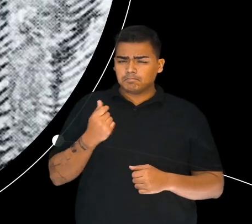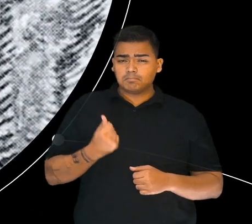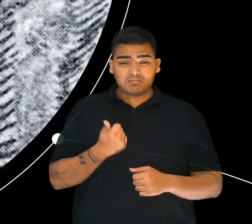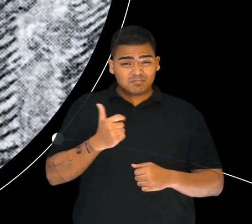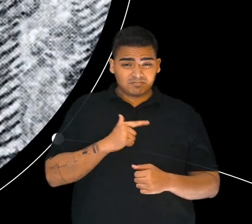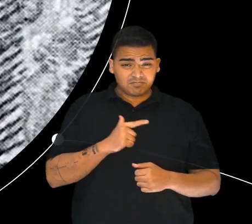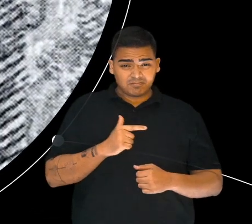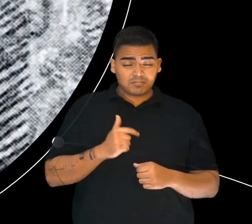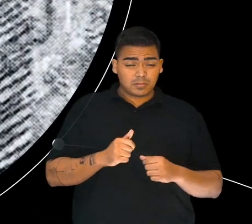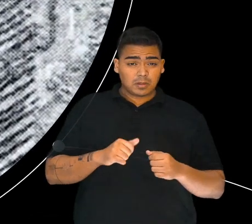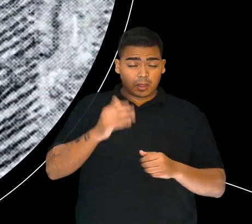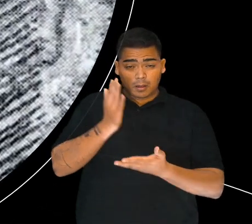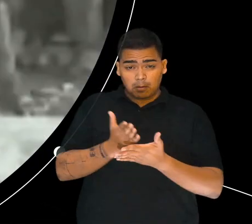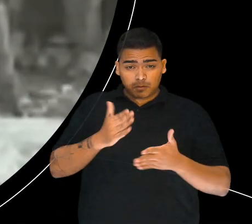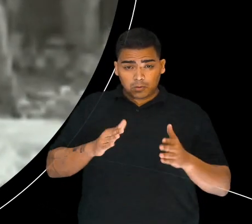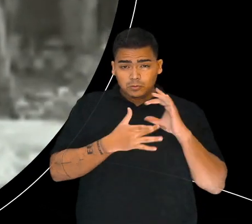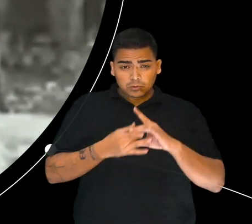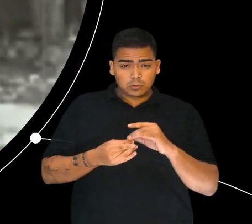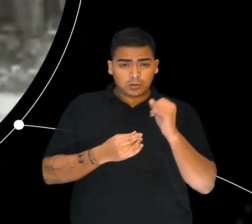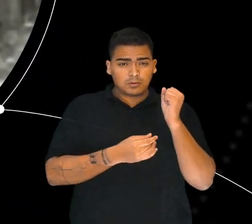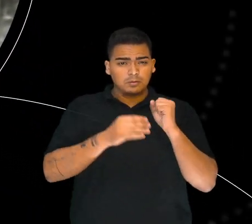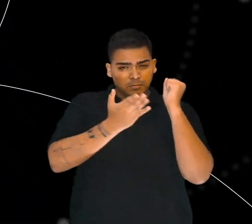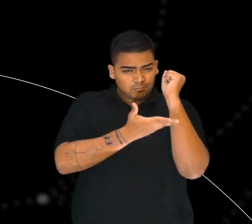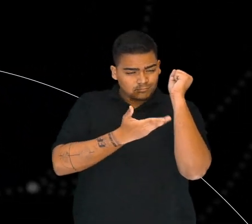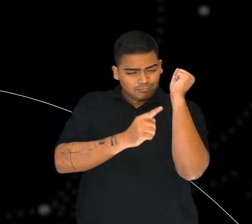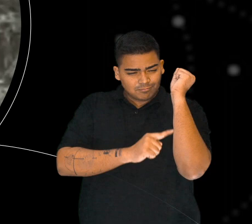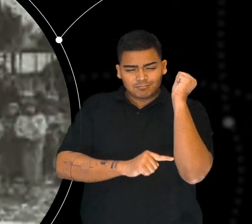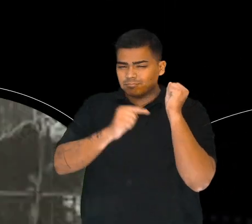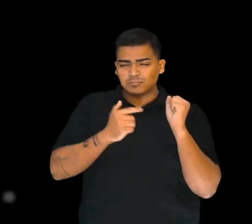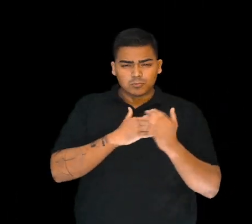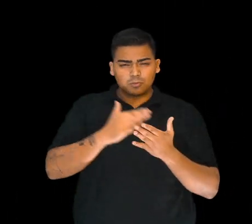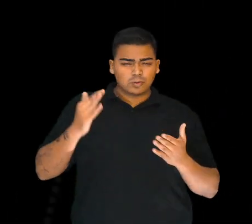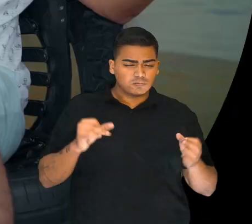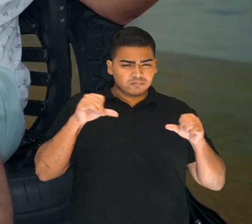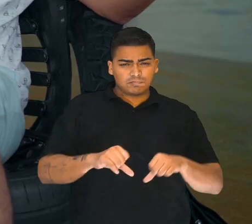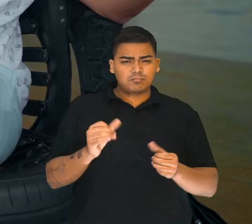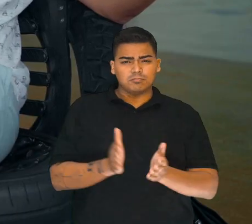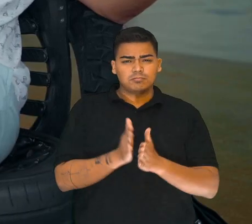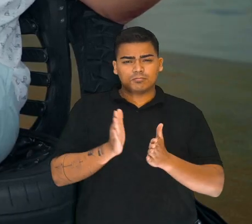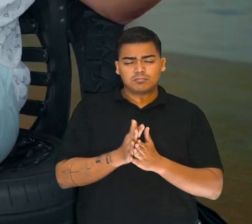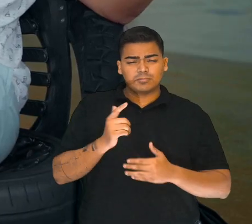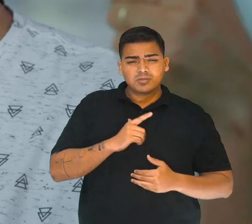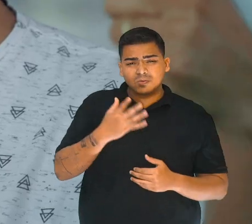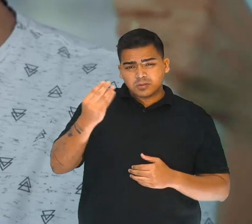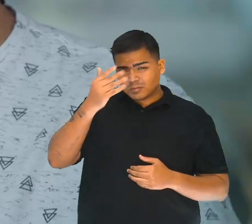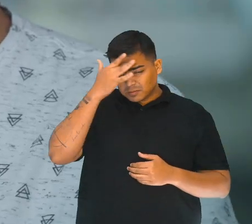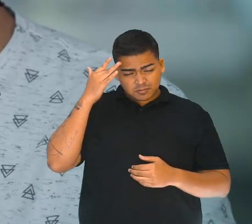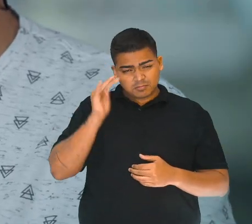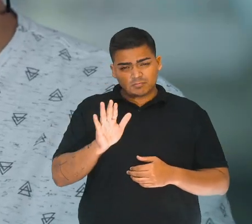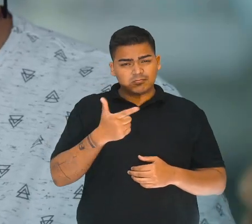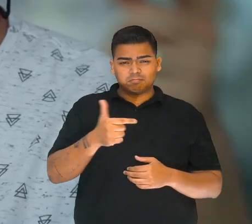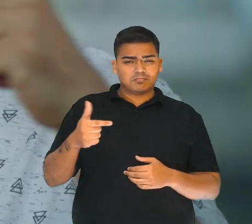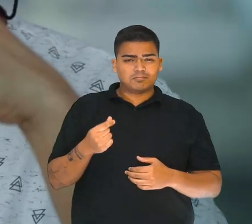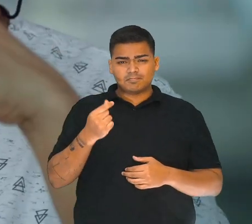E aí, quando acabou o ciclo da borracha, veio uma desgraça financeira, miséria total, porque uma população que ficou grande e não tinha